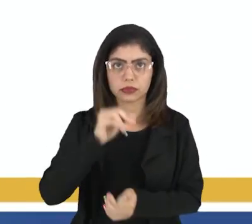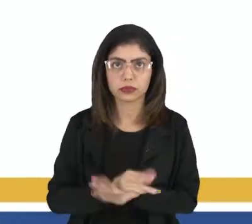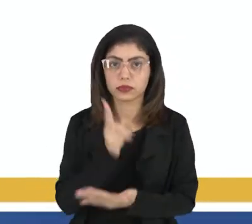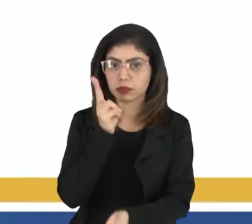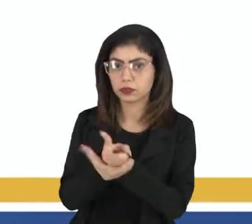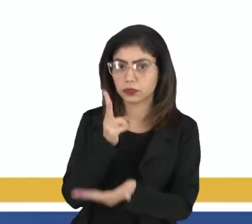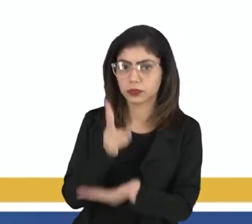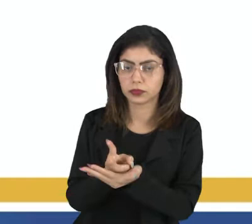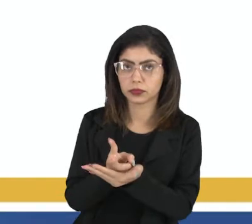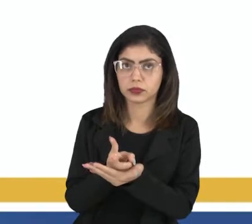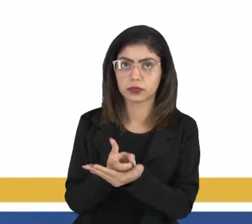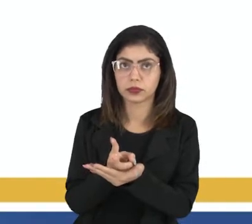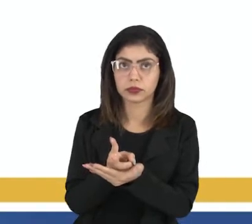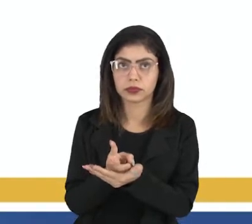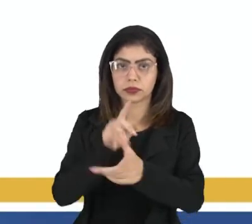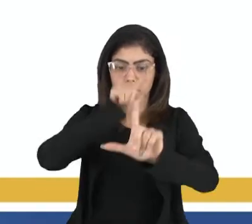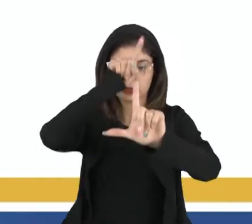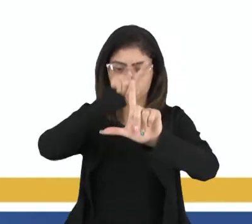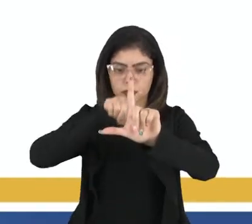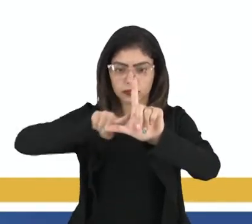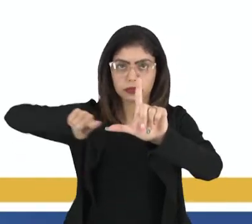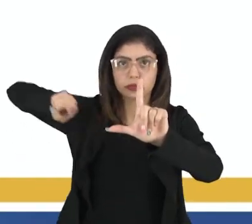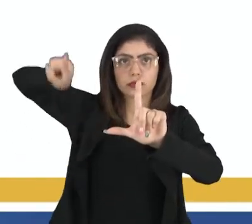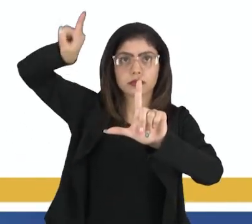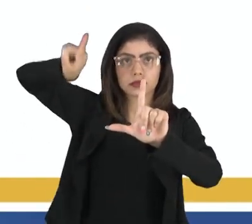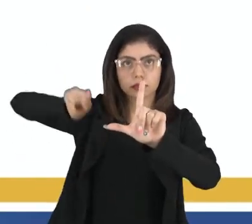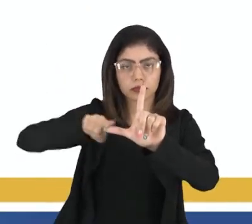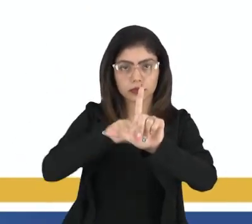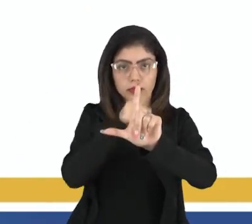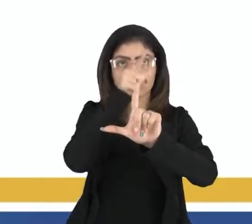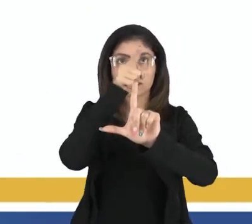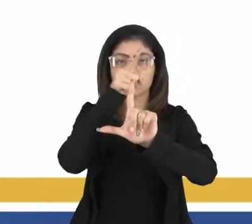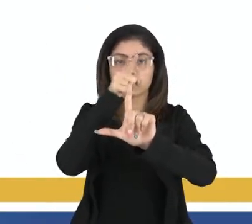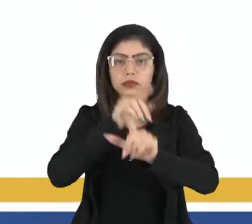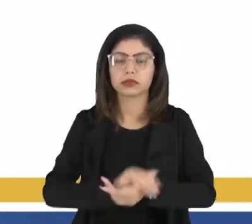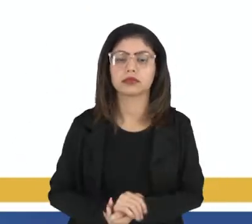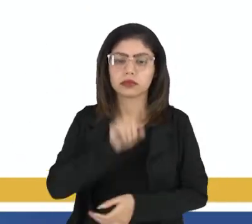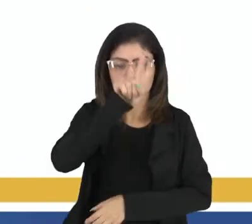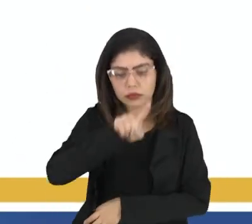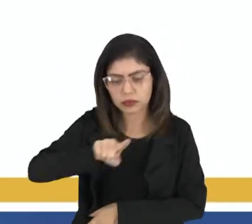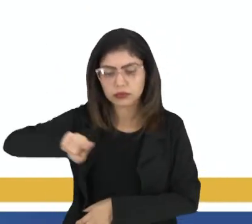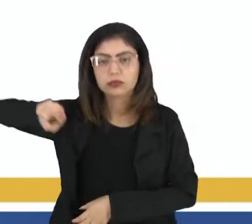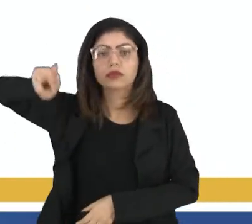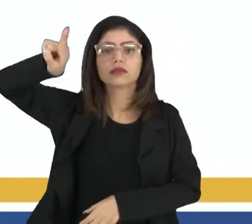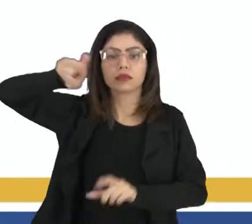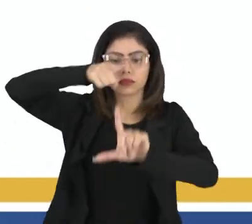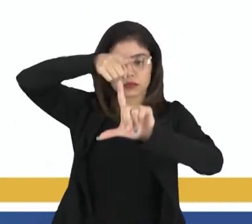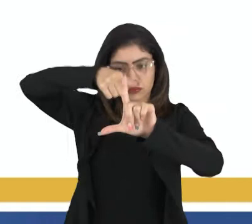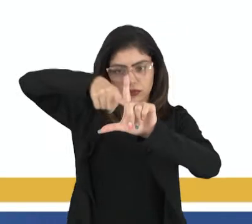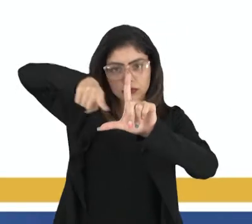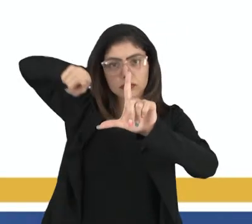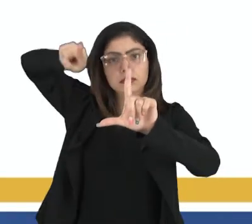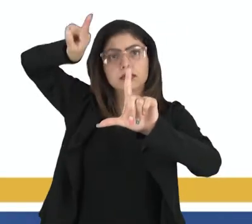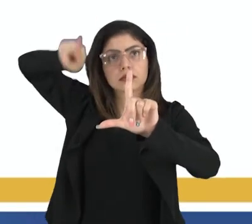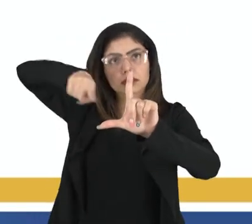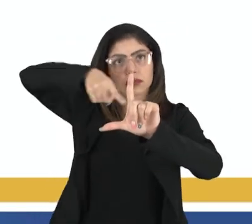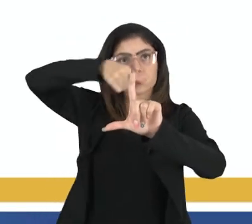segundo grau. E ele é uma parábola voltada para cima, tá?